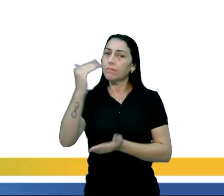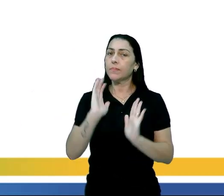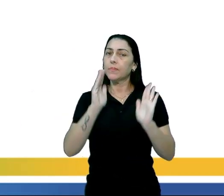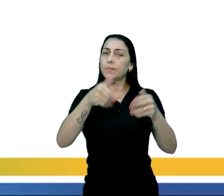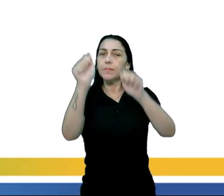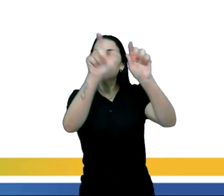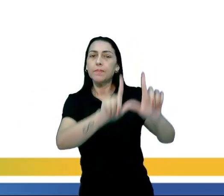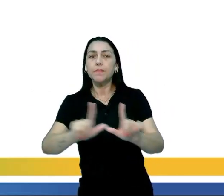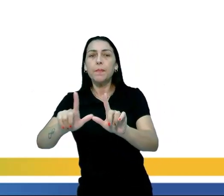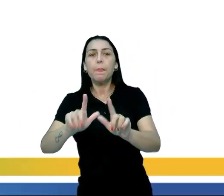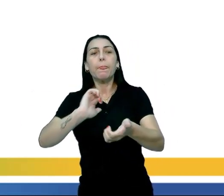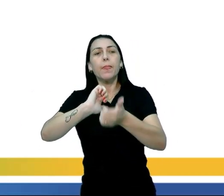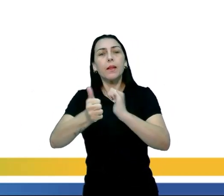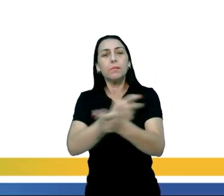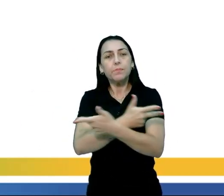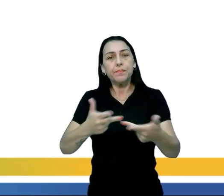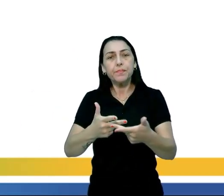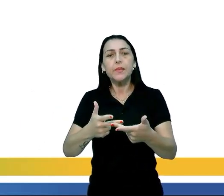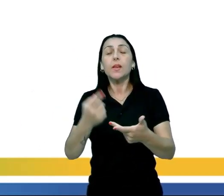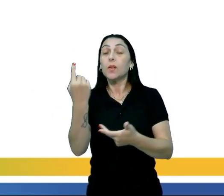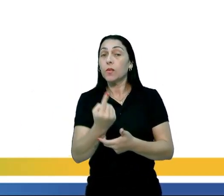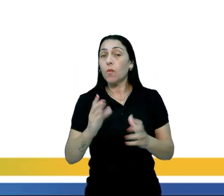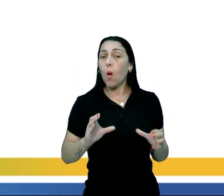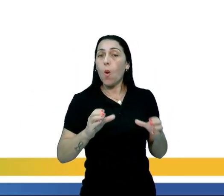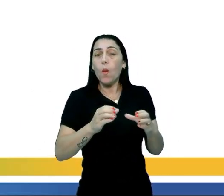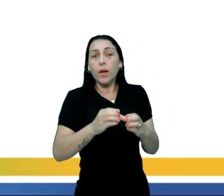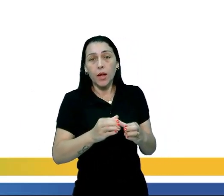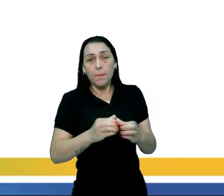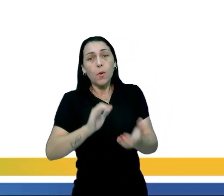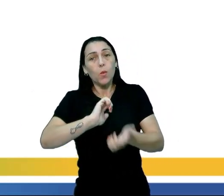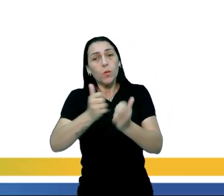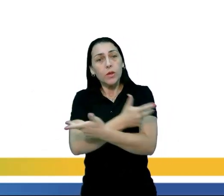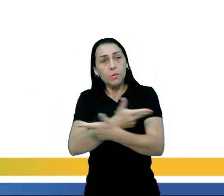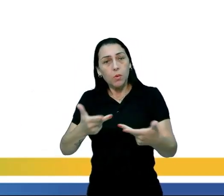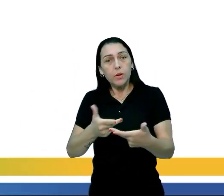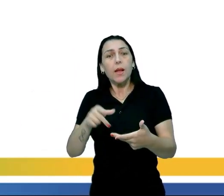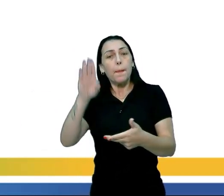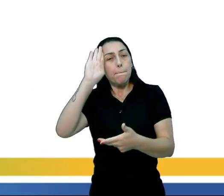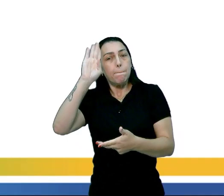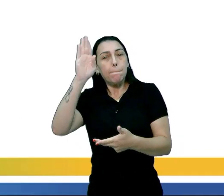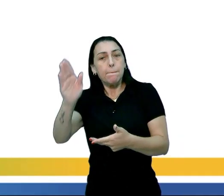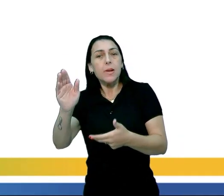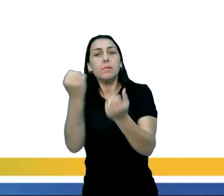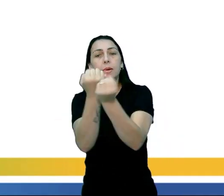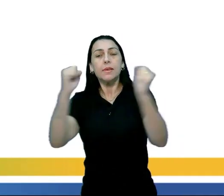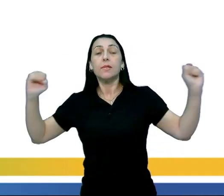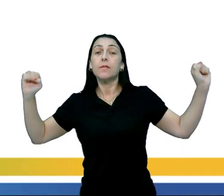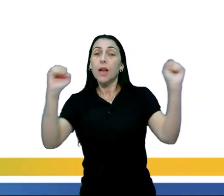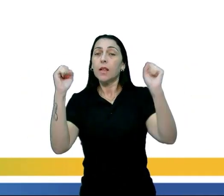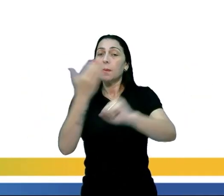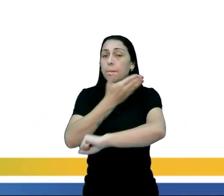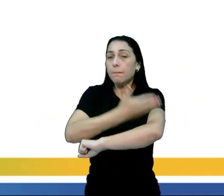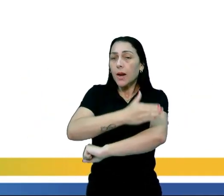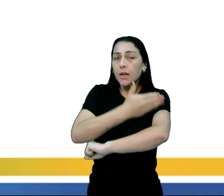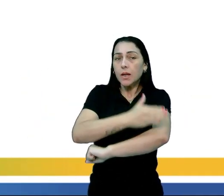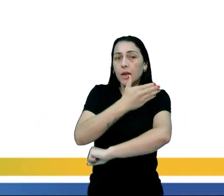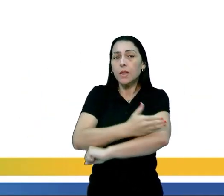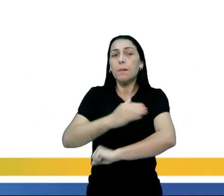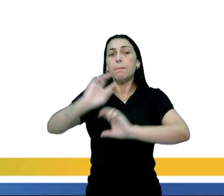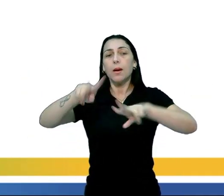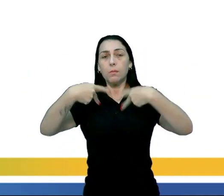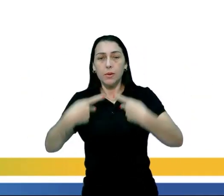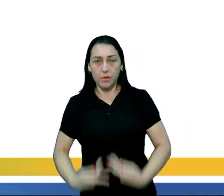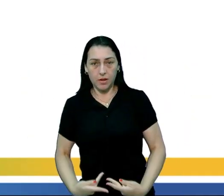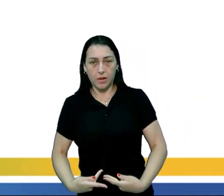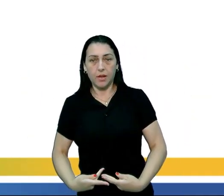na tela. Esporte. Seja individual ou em equipe, os esportes estão entre as principais atividades físicas praticadas